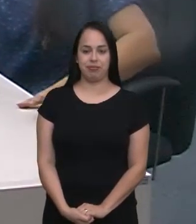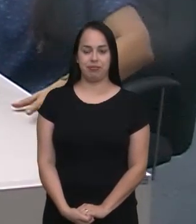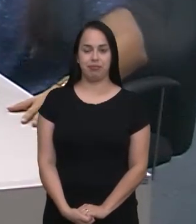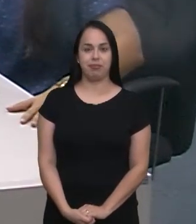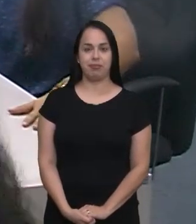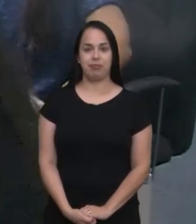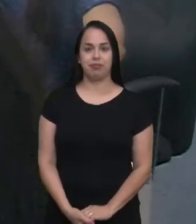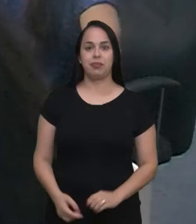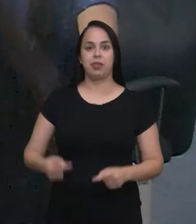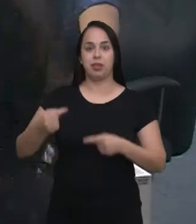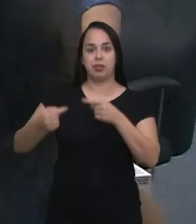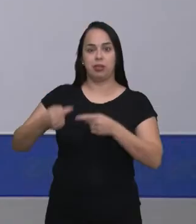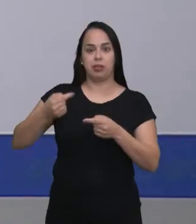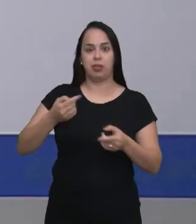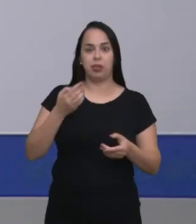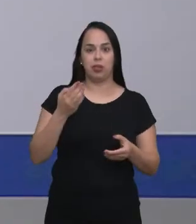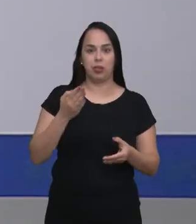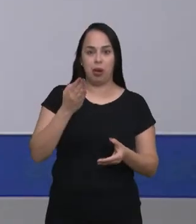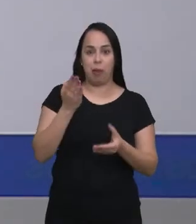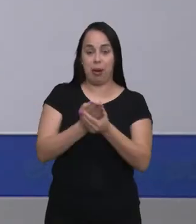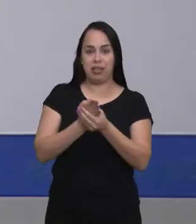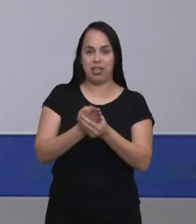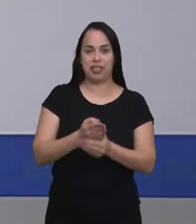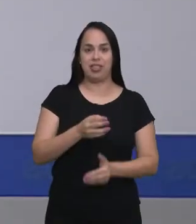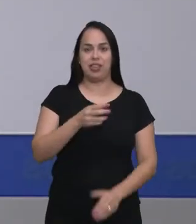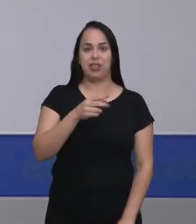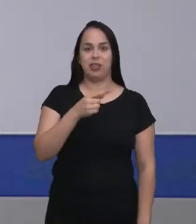Em discussão, o processo número